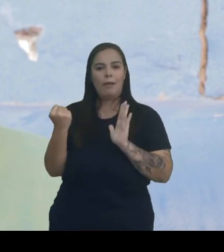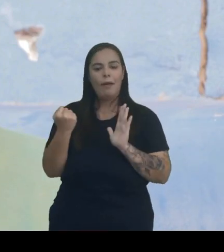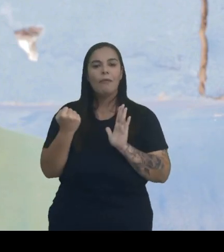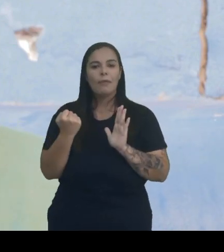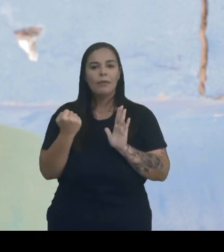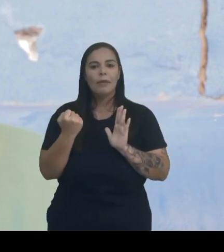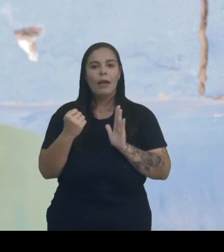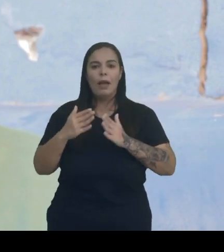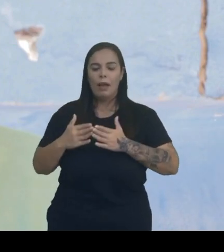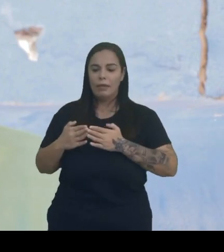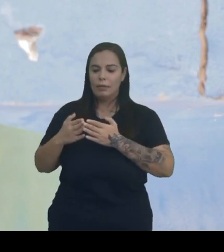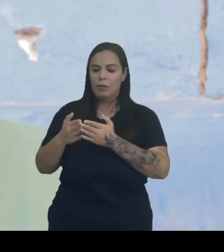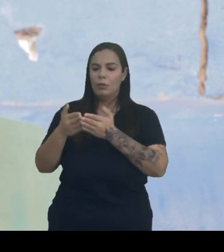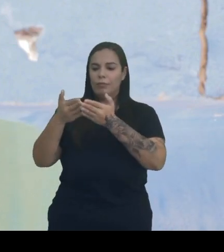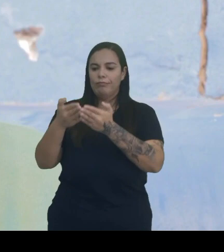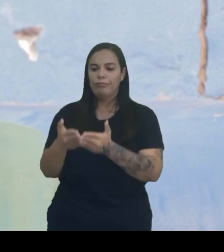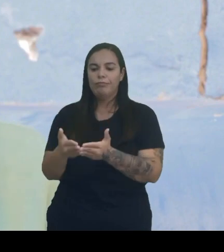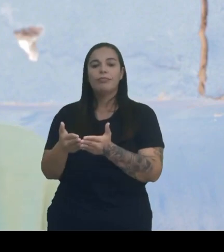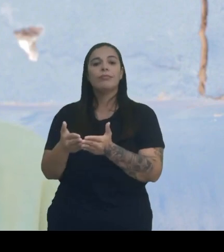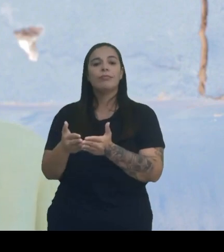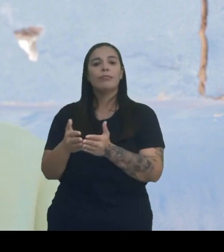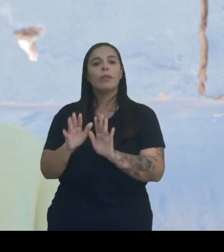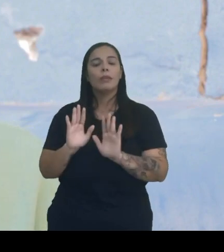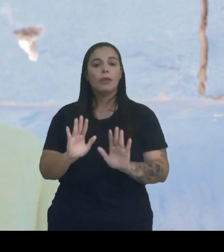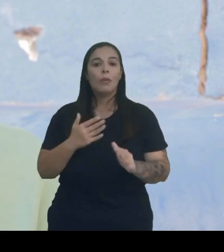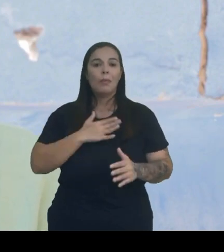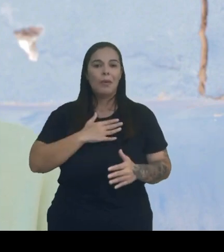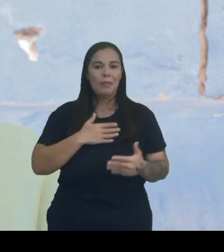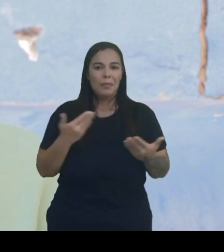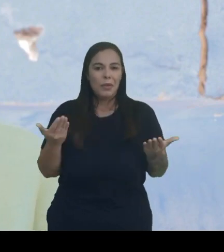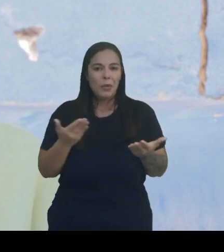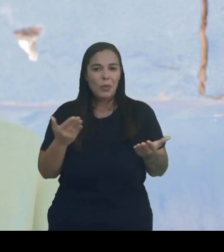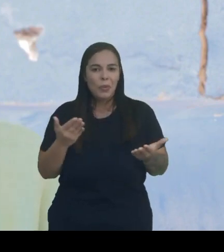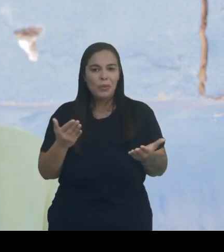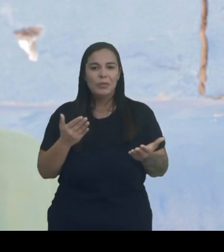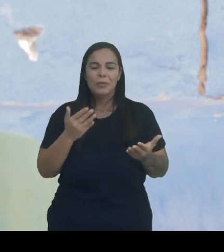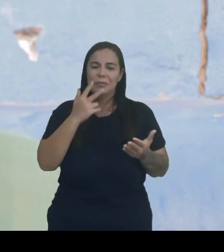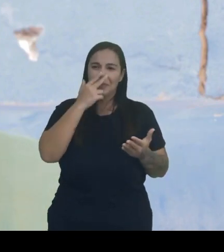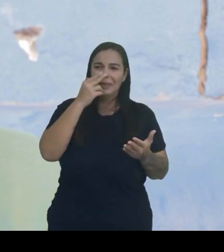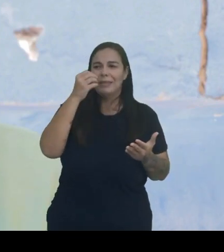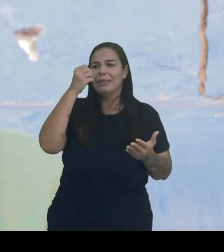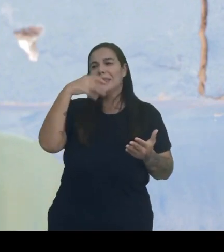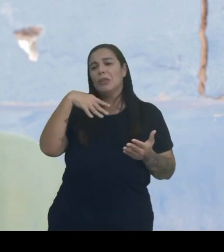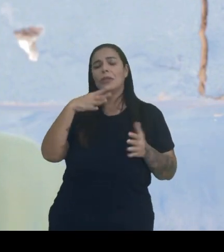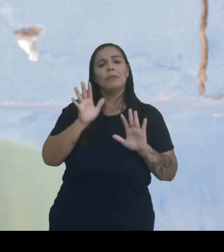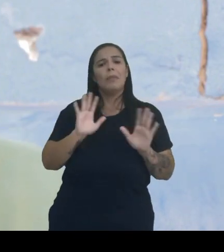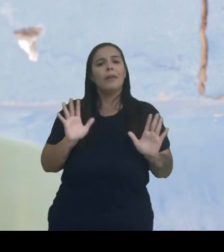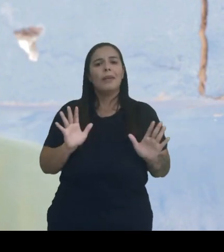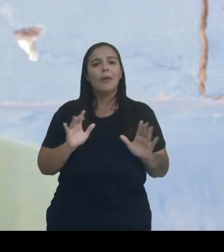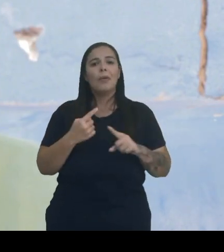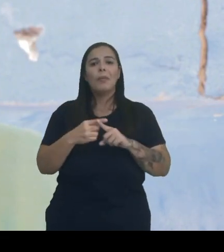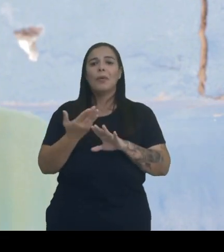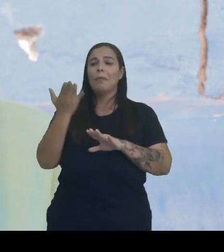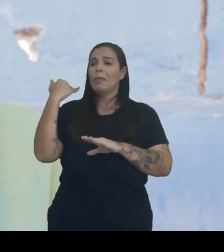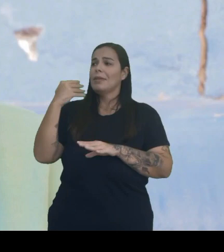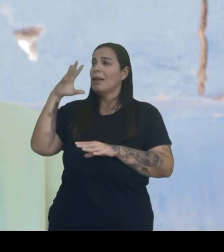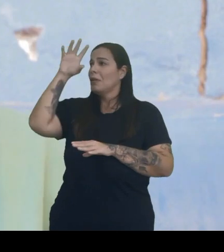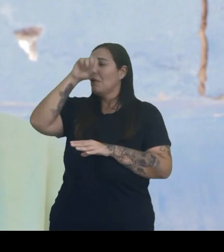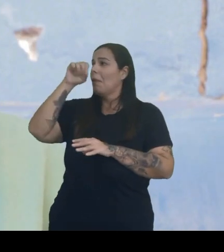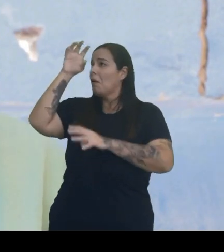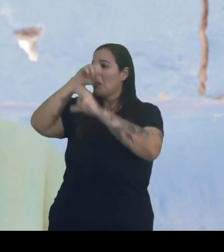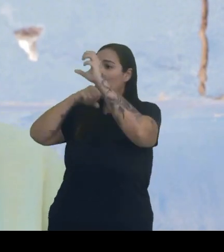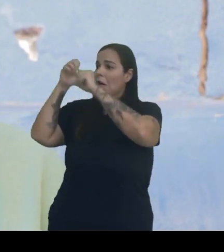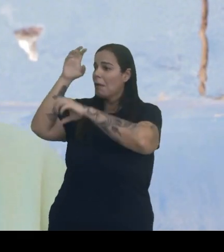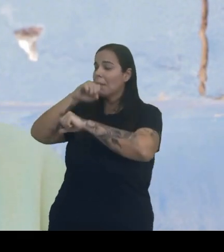as canoas, você vê como é que era. Então, para mim, hoje em dia, de um pouquinho de ignorância, mas não é ignorância, foi o que eles aprenderam naquela época de respeitar